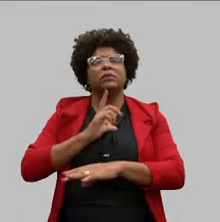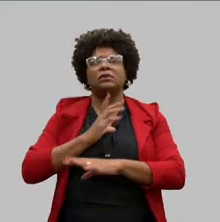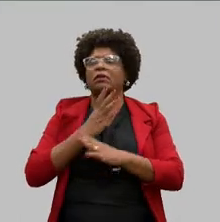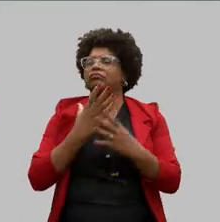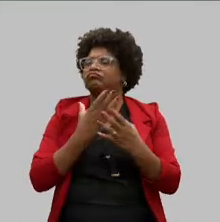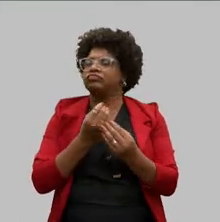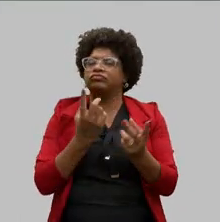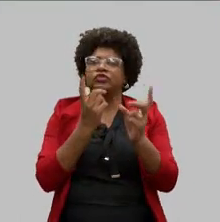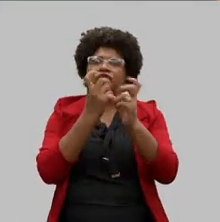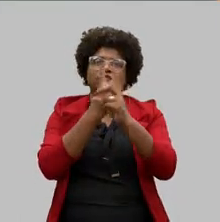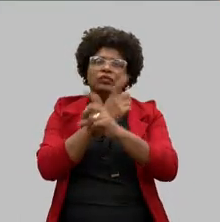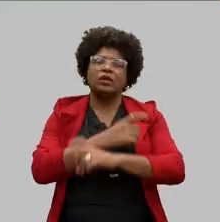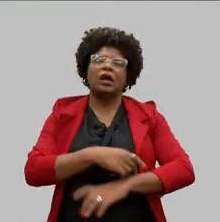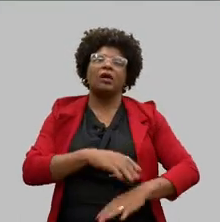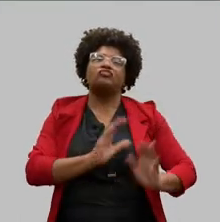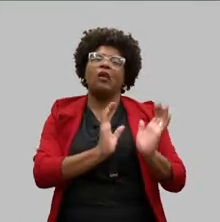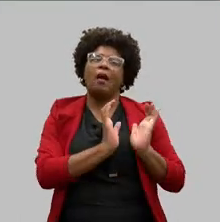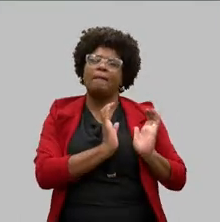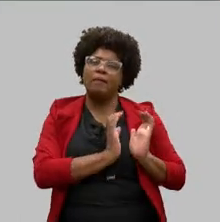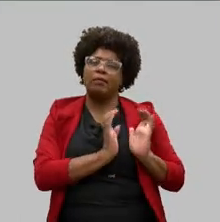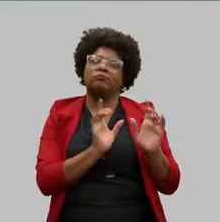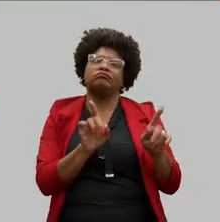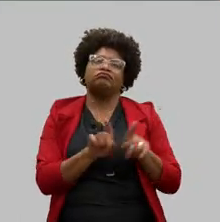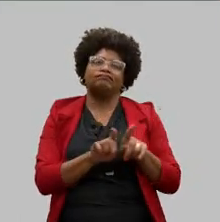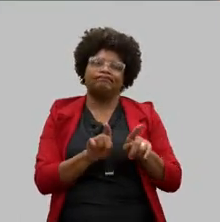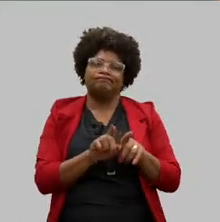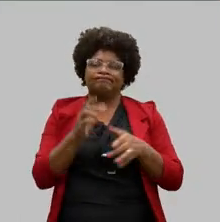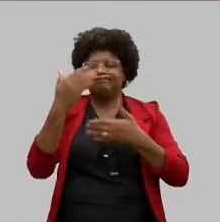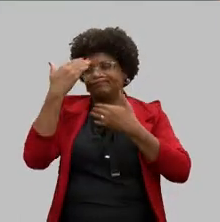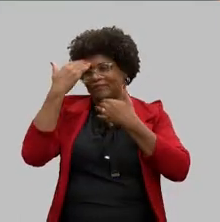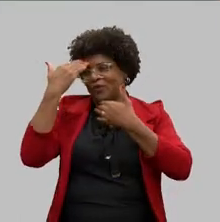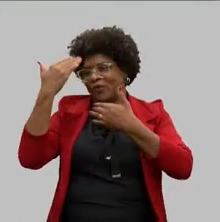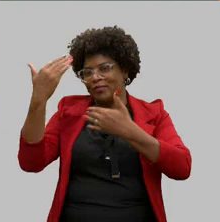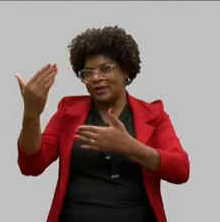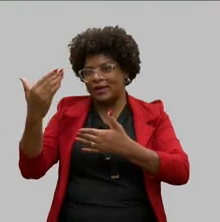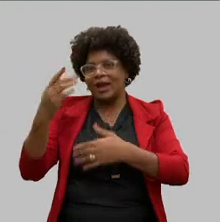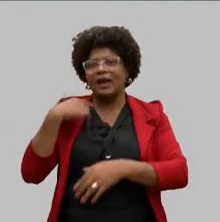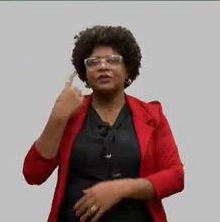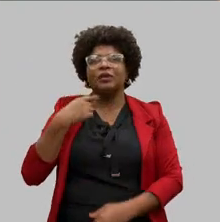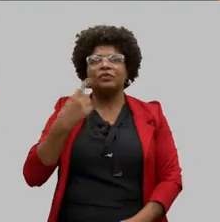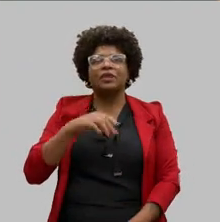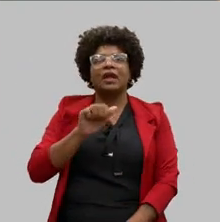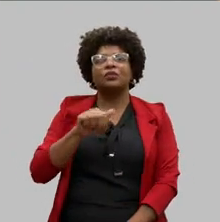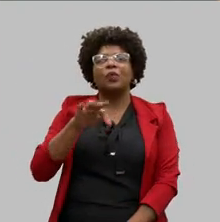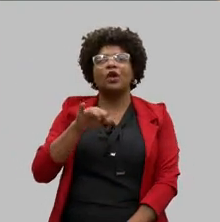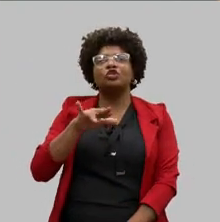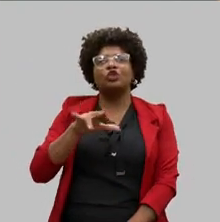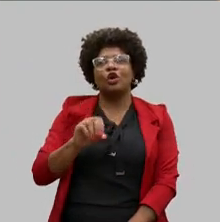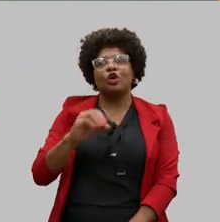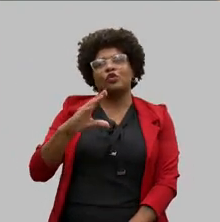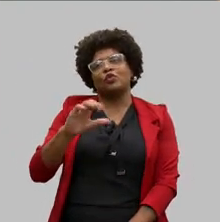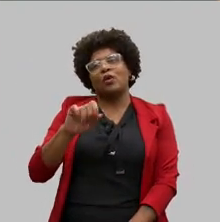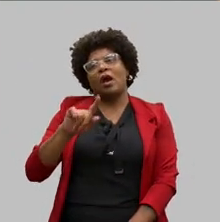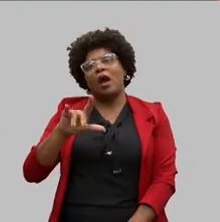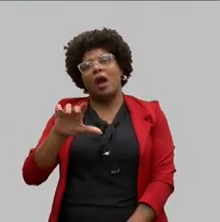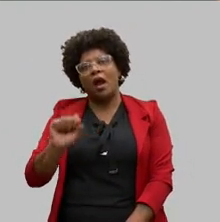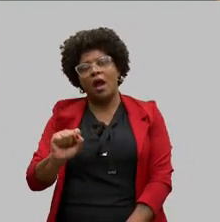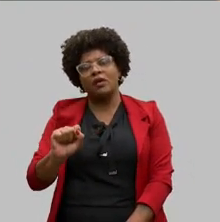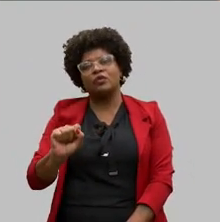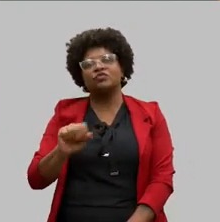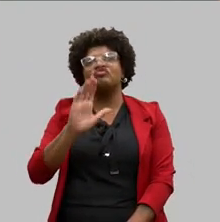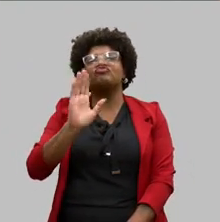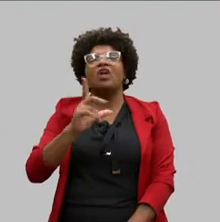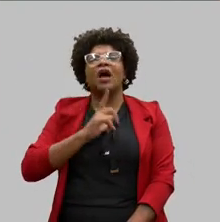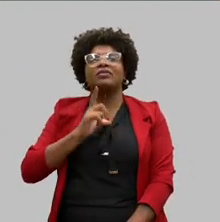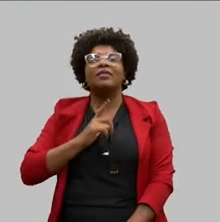obrigado obrigado ao Deputado an Carlos Arantes que já tem aí seis mandatos e a causa do